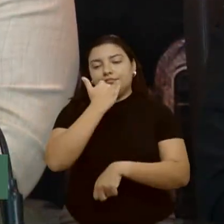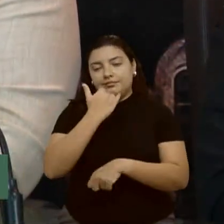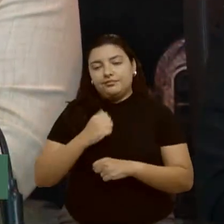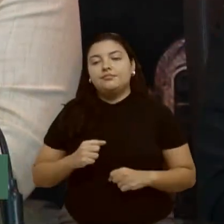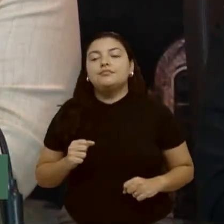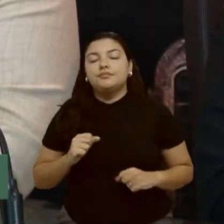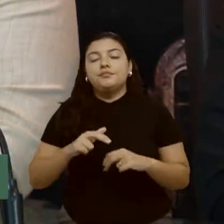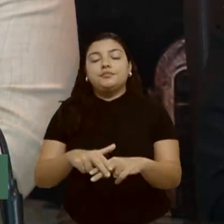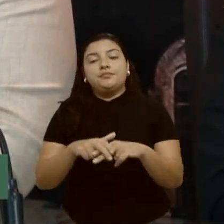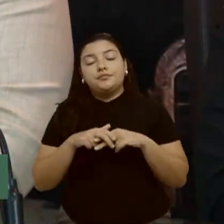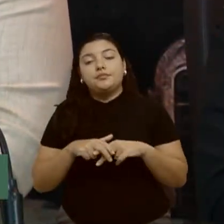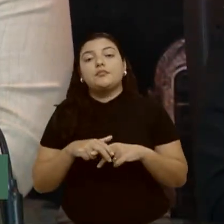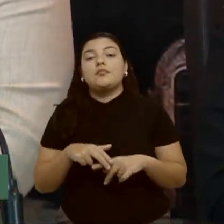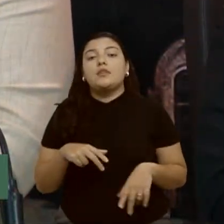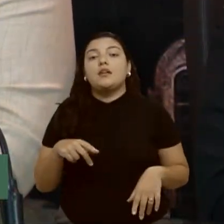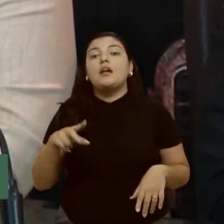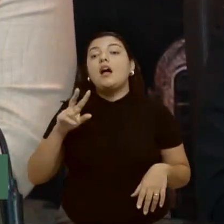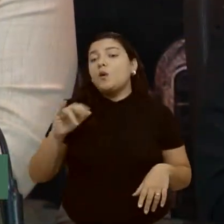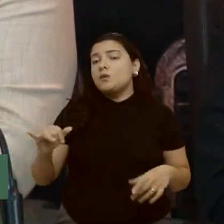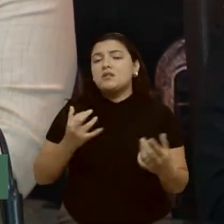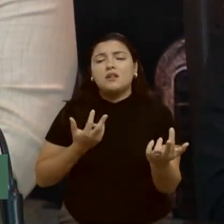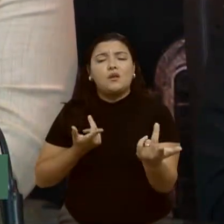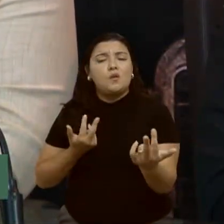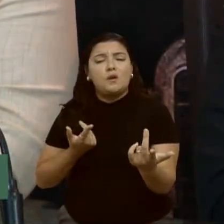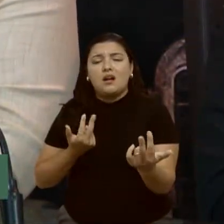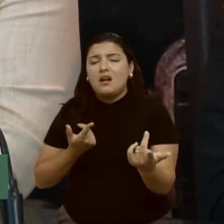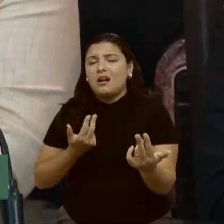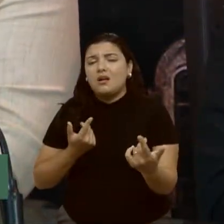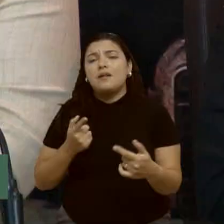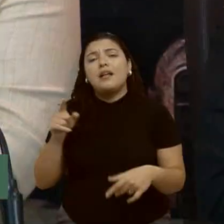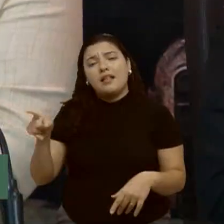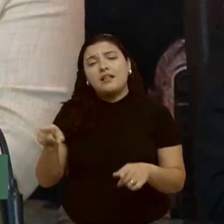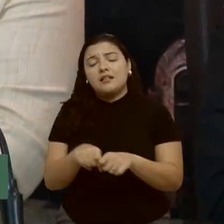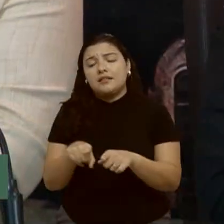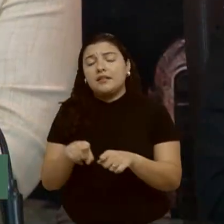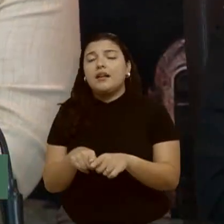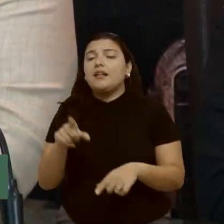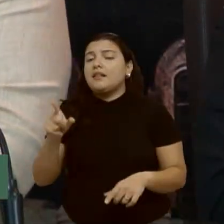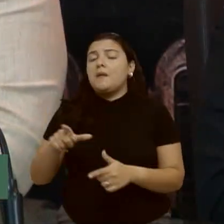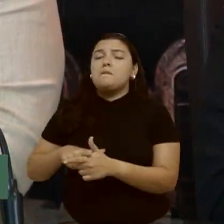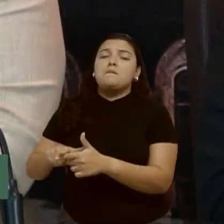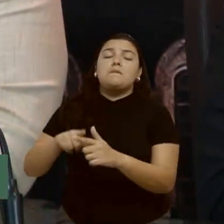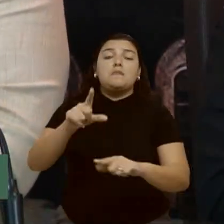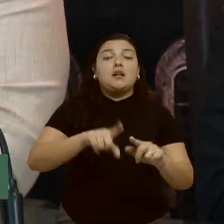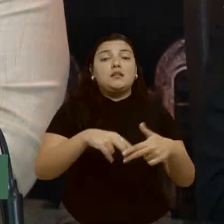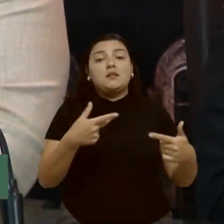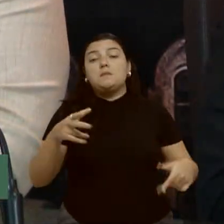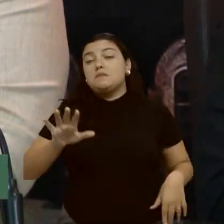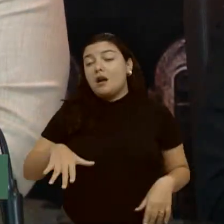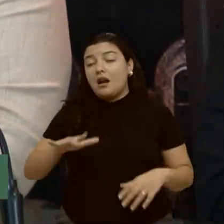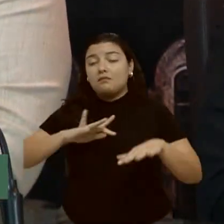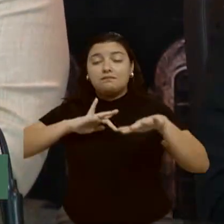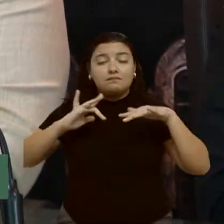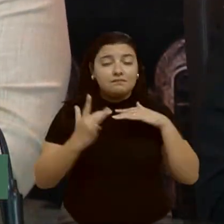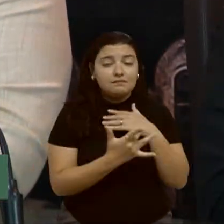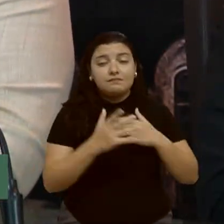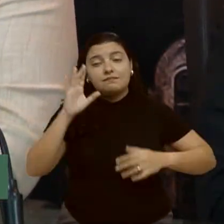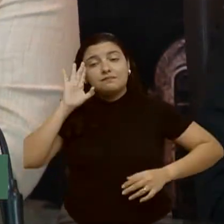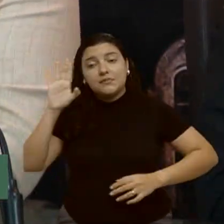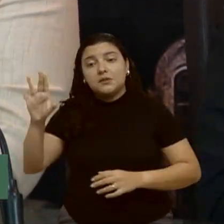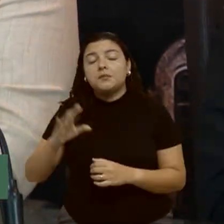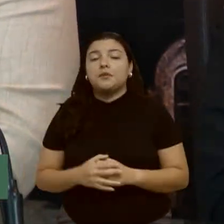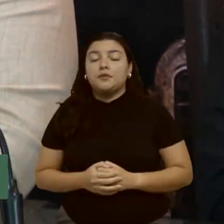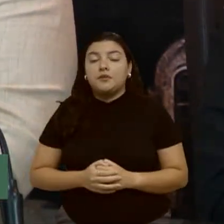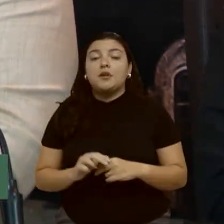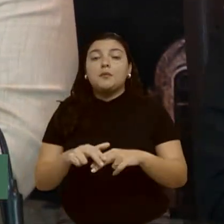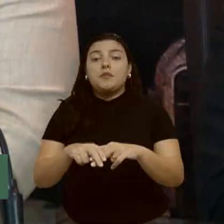né? Uhum. Então, para a Black Friday vai acontecer a mesma coisa que aconteceu com ela. Só o que tem é produto barato, rede social, principalmente.